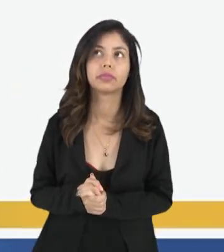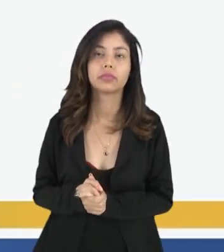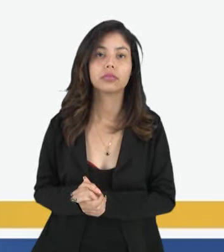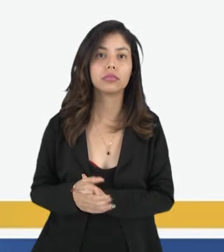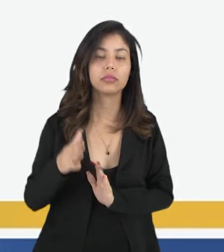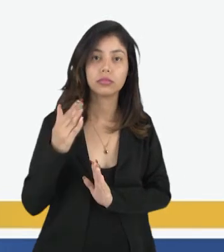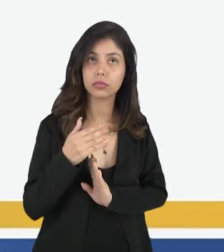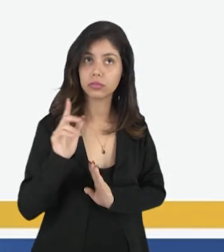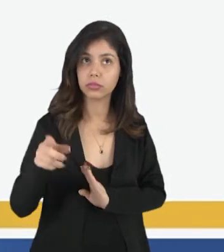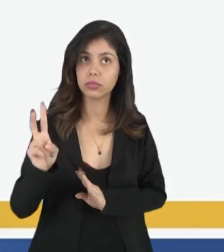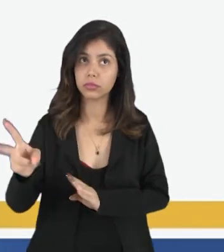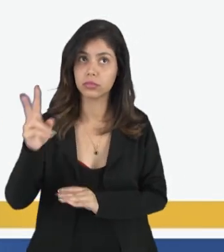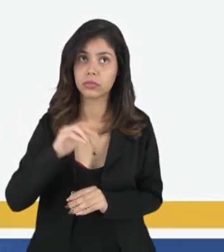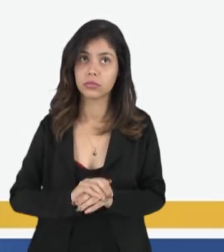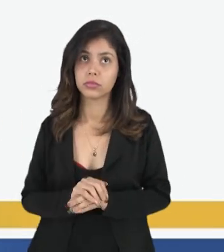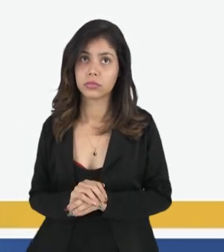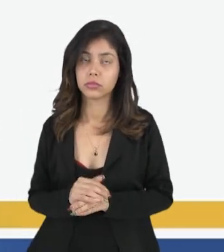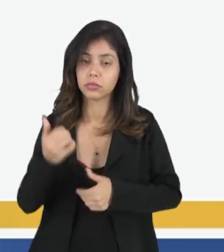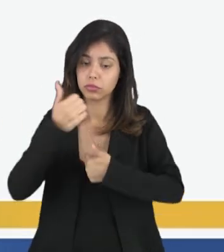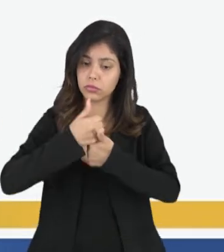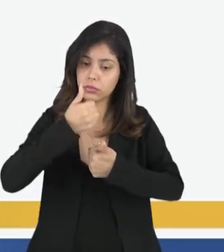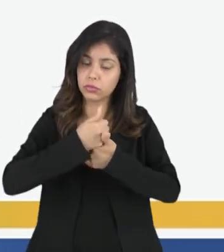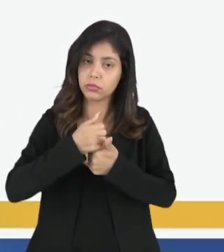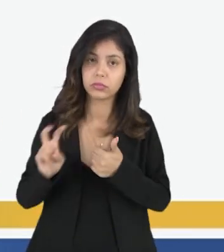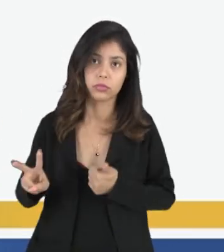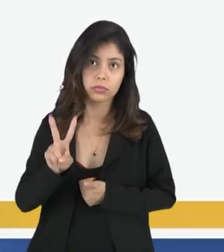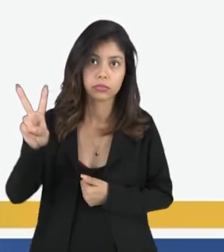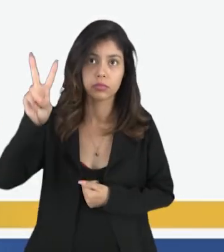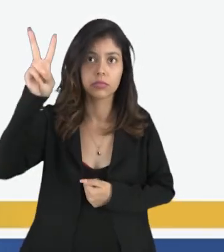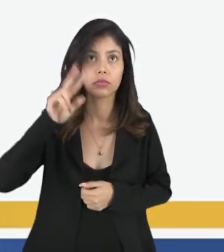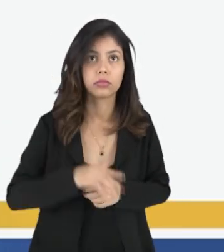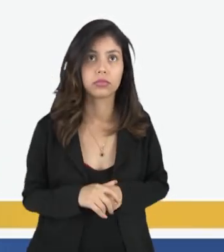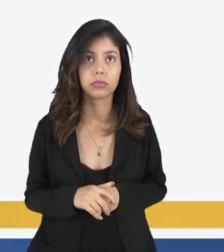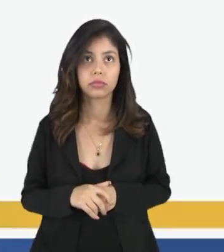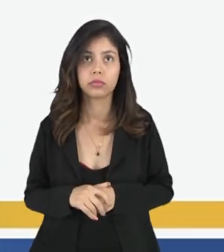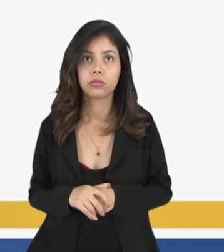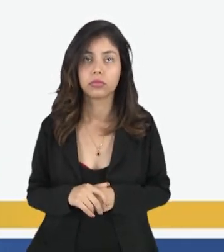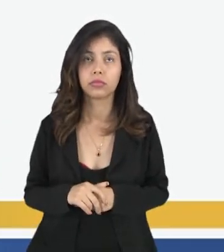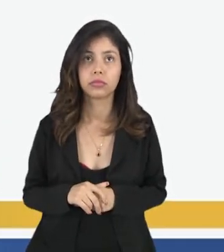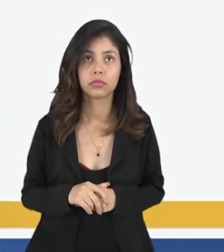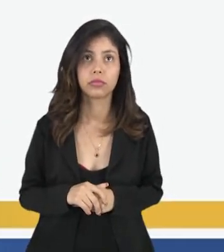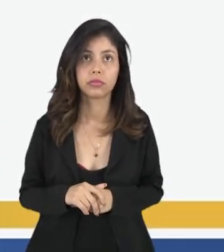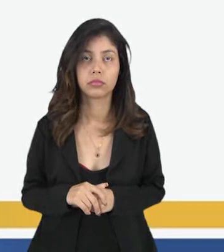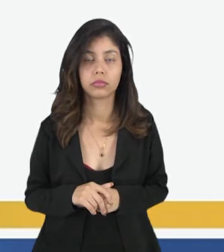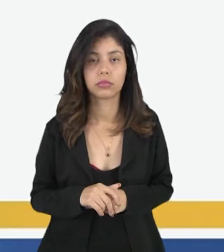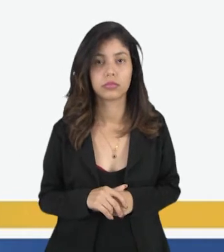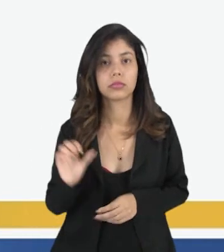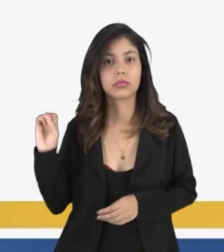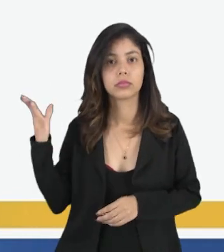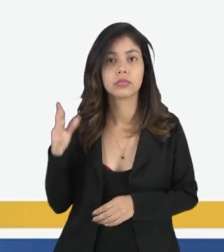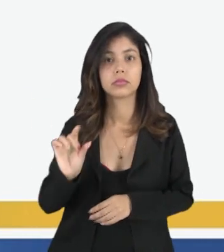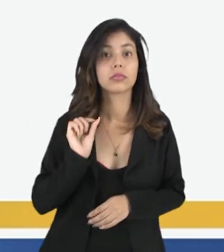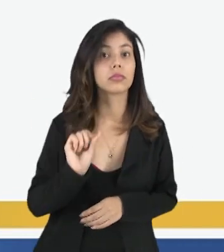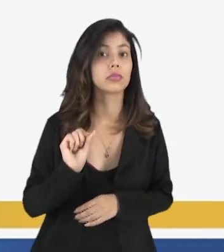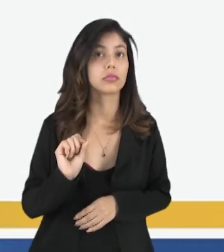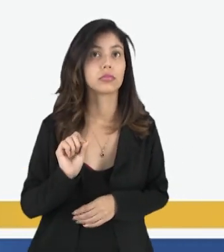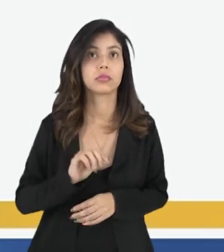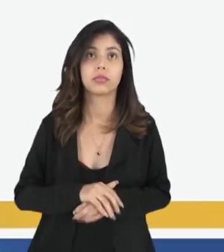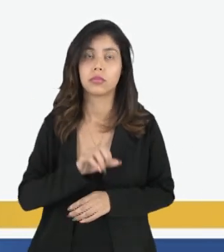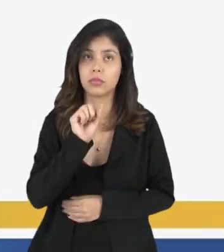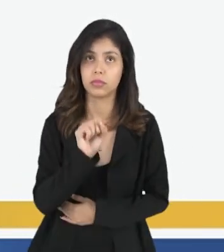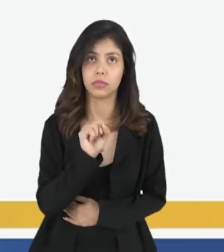seguida, basta nós substituirmos os valores na função horário da posição. Então, nesse caso, nós sabemos que a função é